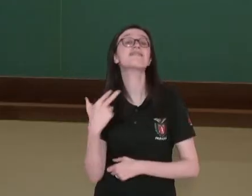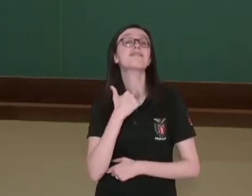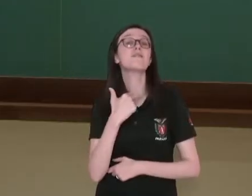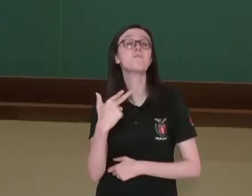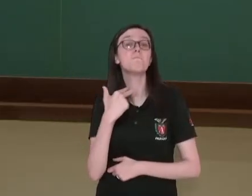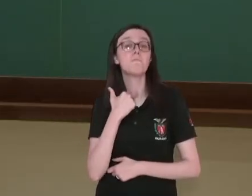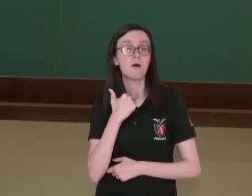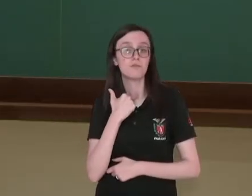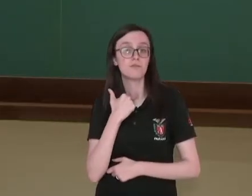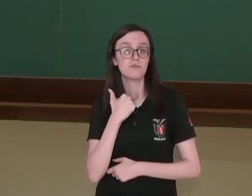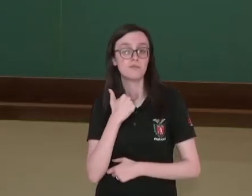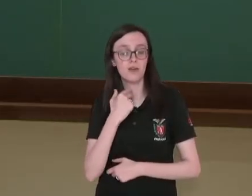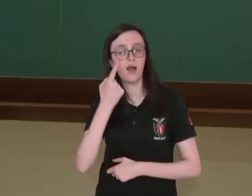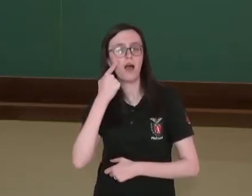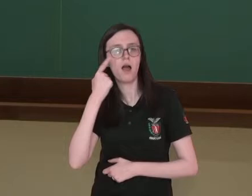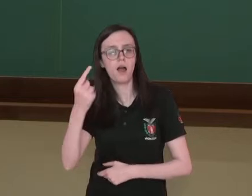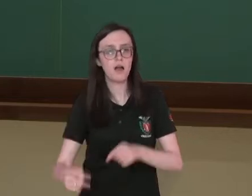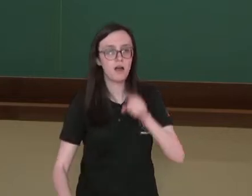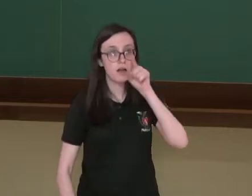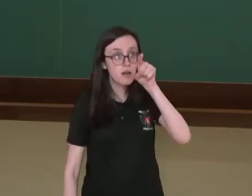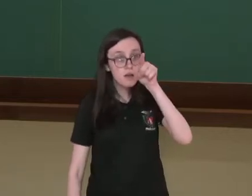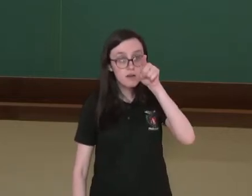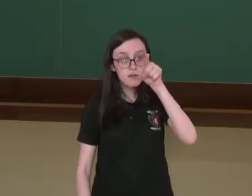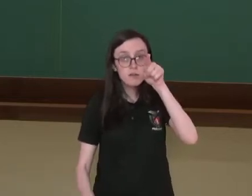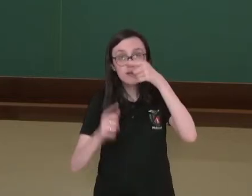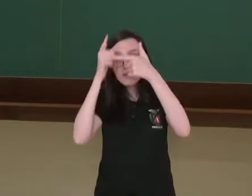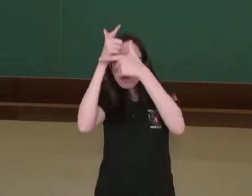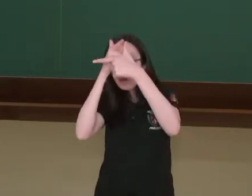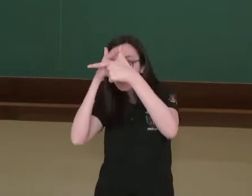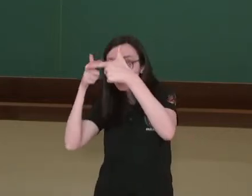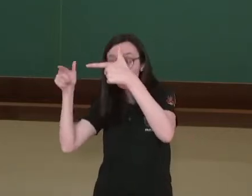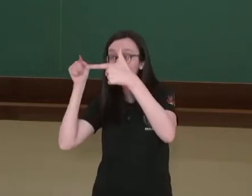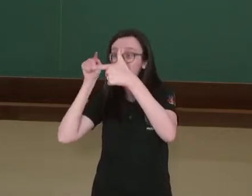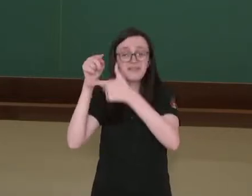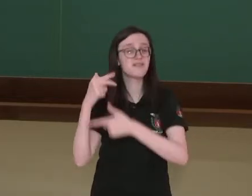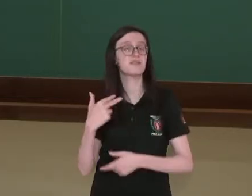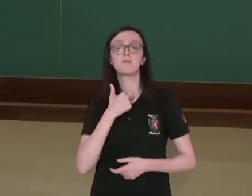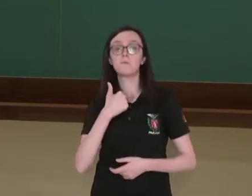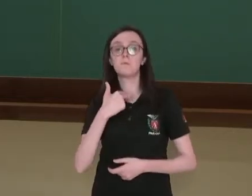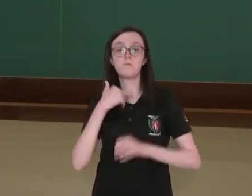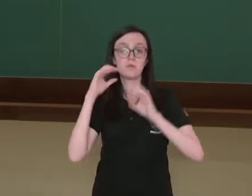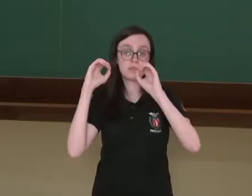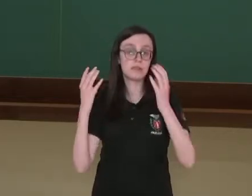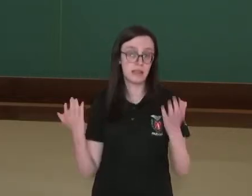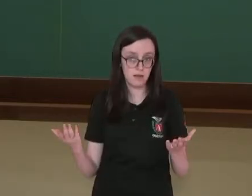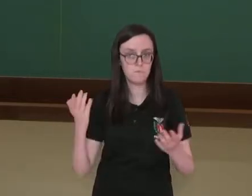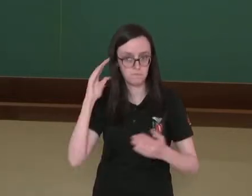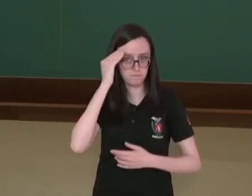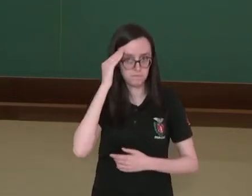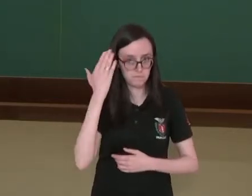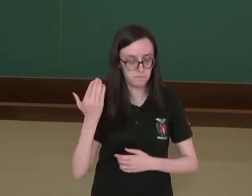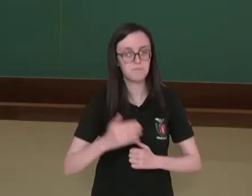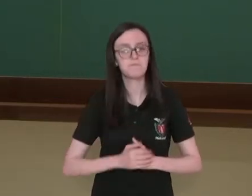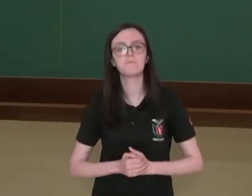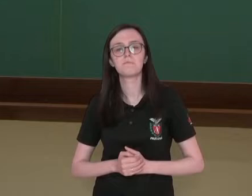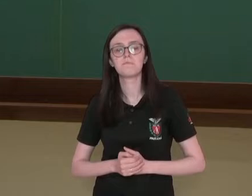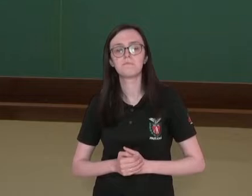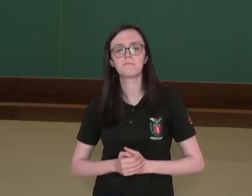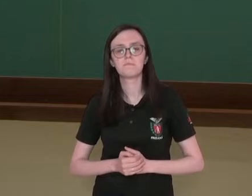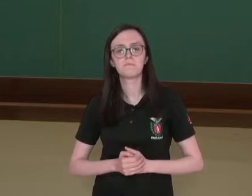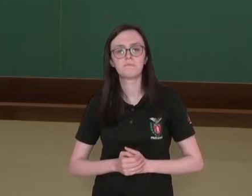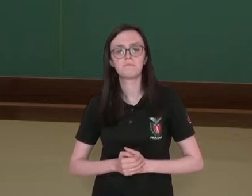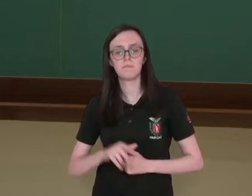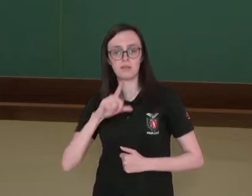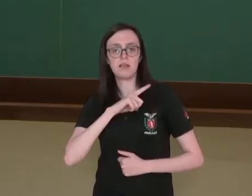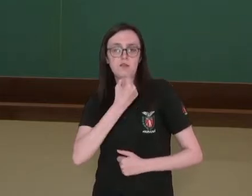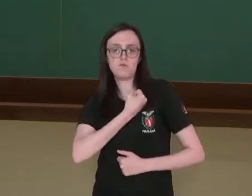uma divisão, nós estamos aqui através do algoritmo de chave, né? Então, eu tenho o valor